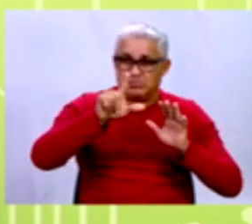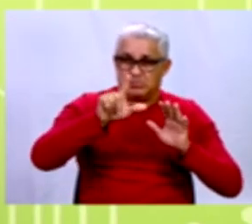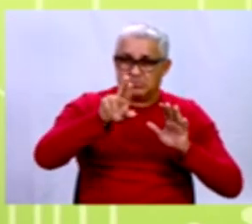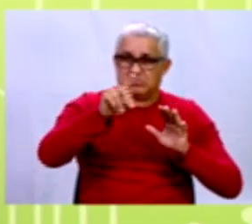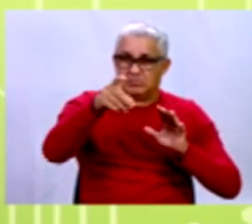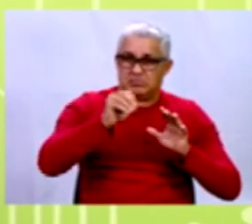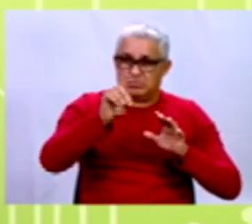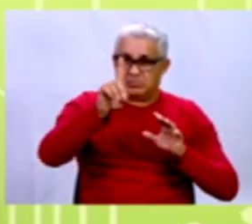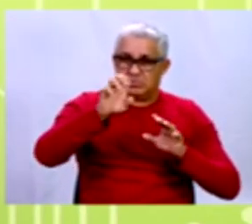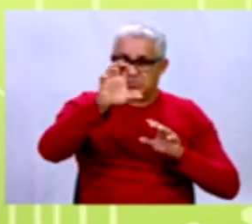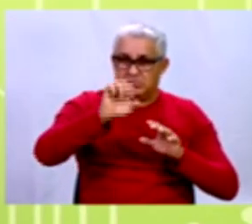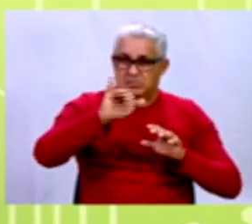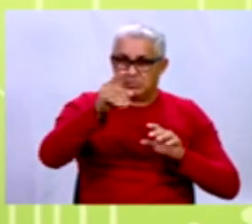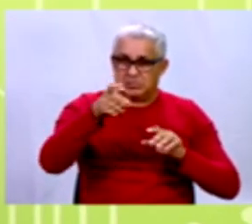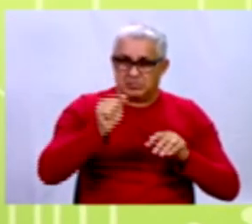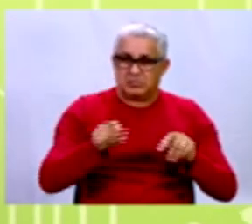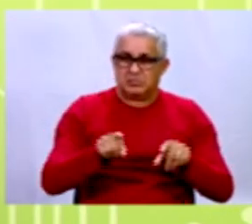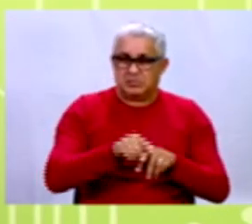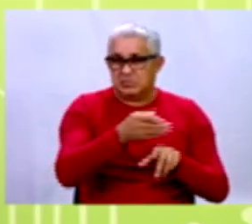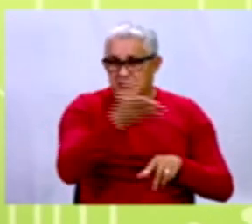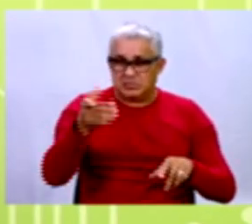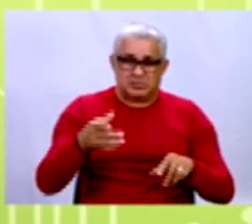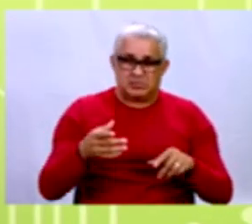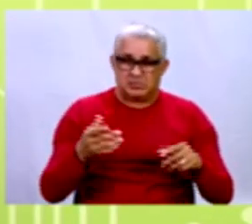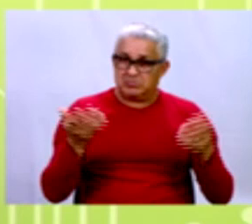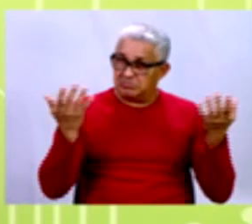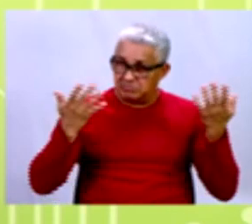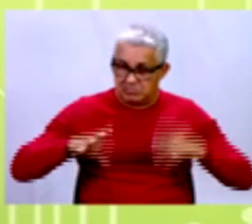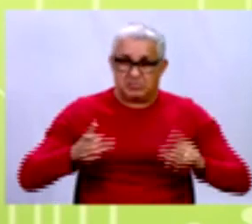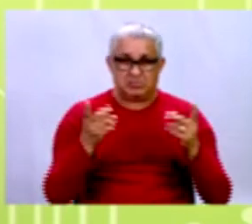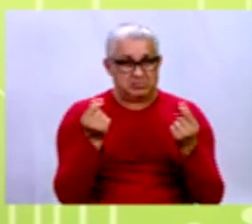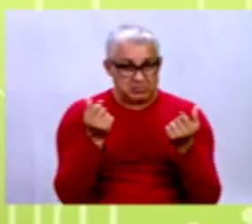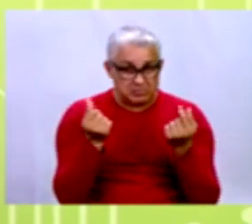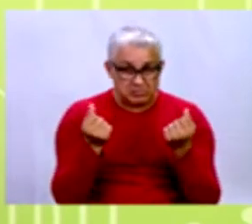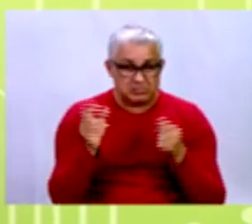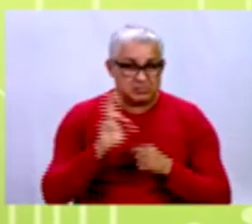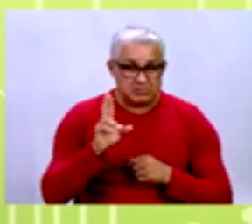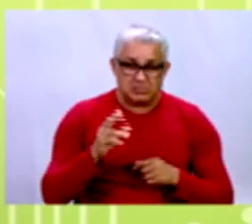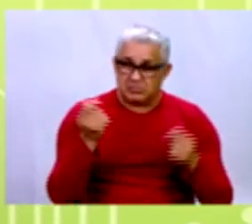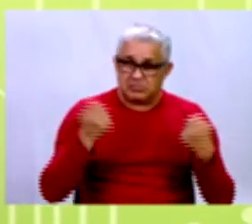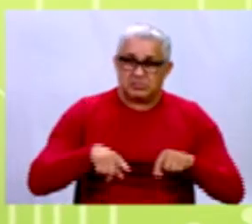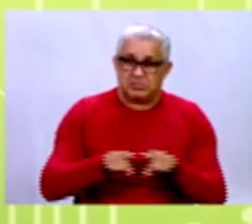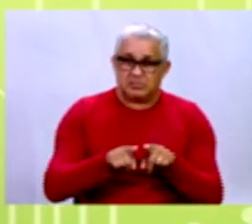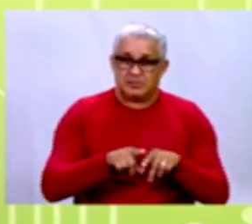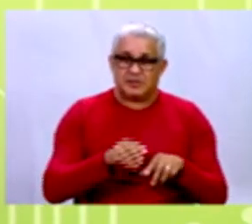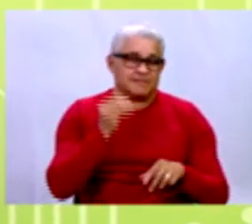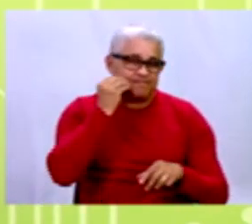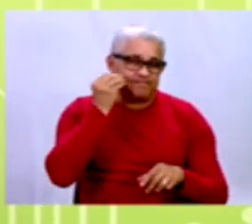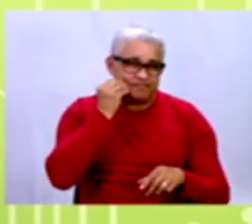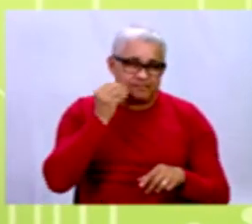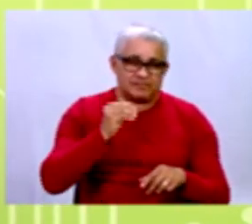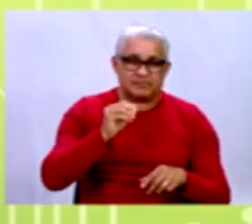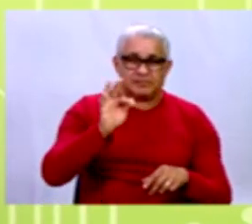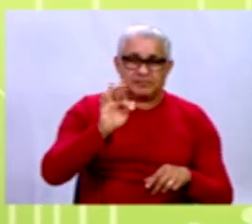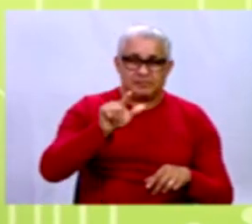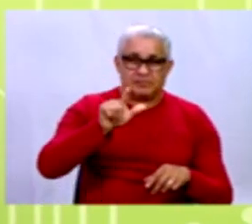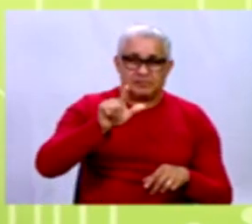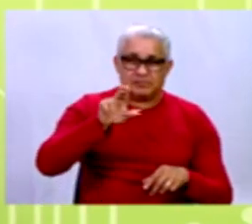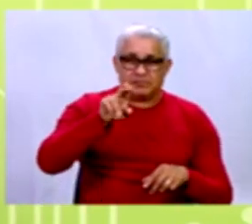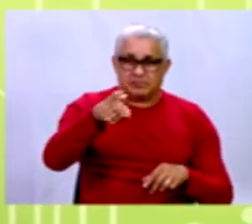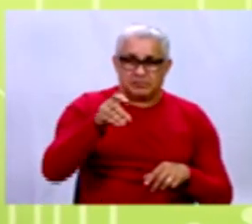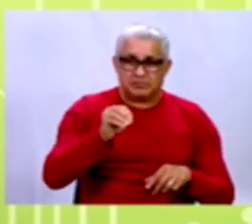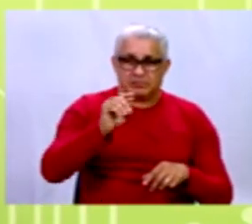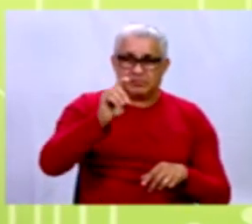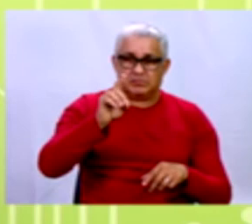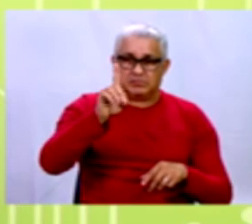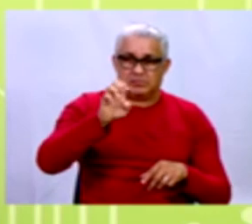precisam colocar os valores reais. Se vocês não quiserem mandar os valores reais de vocês, não precisa. Mas tenta pelo menos montar o fluxo de caixa com as despesas que